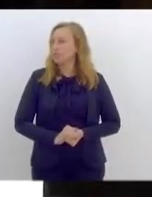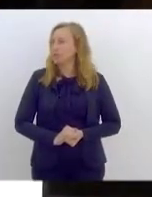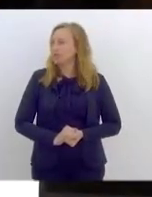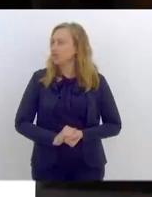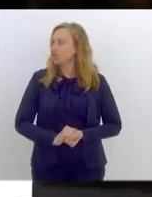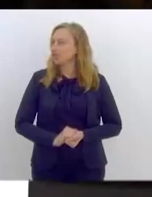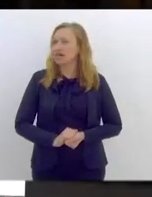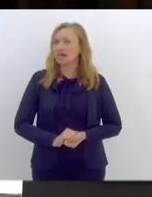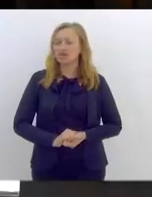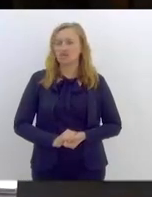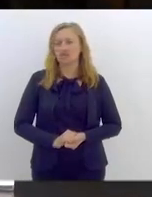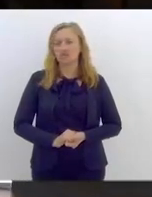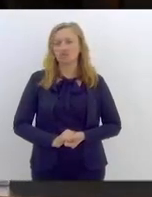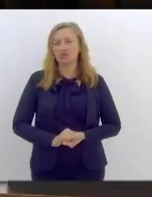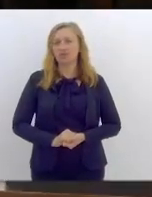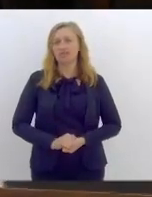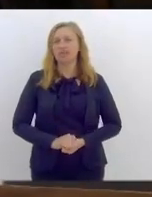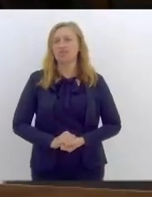olorinho che.